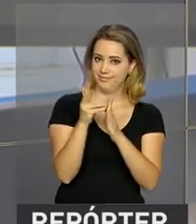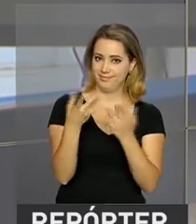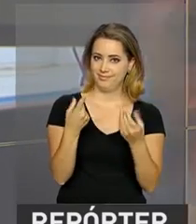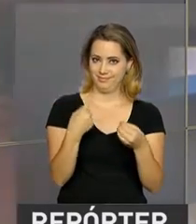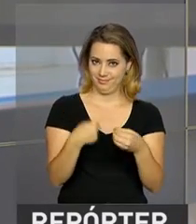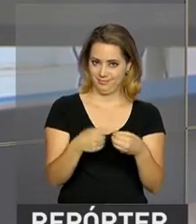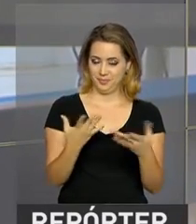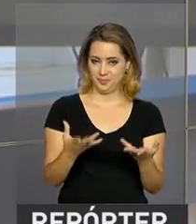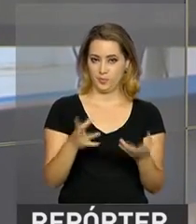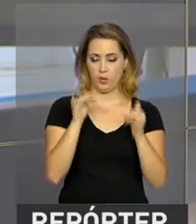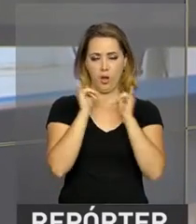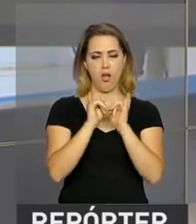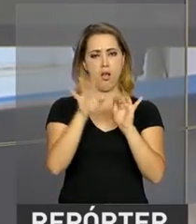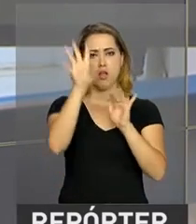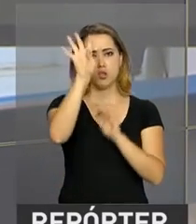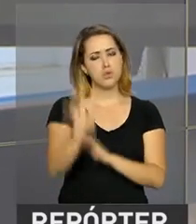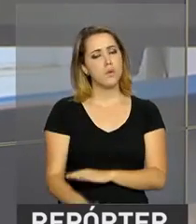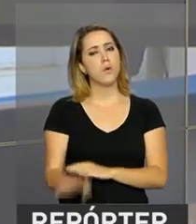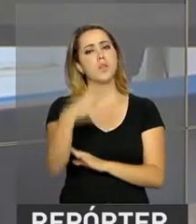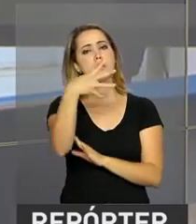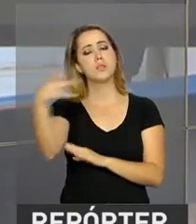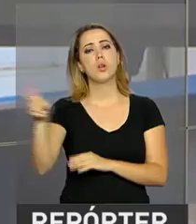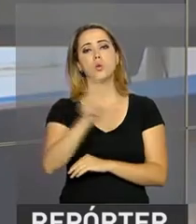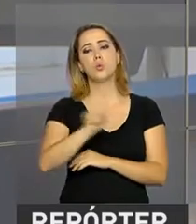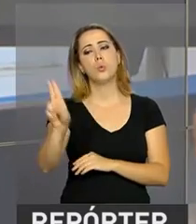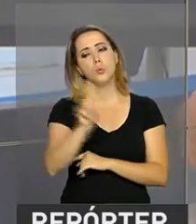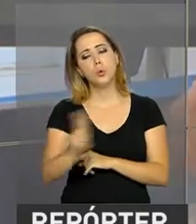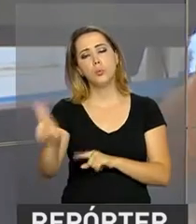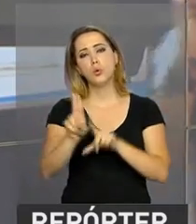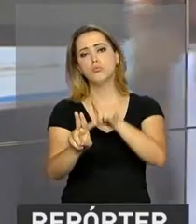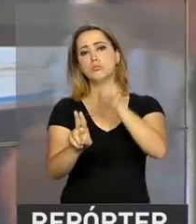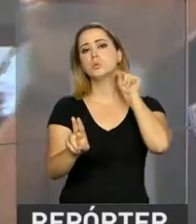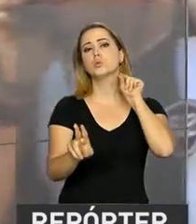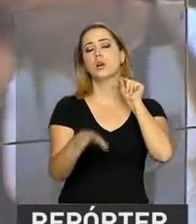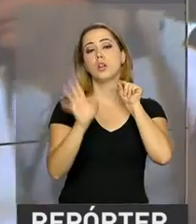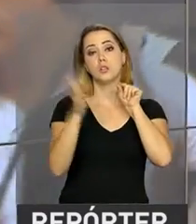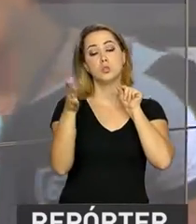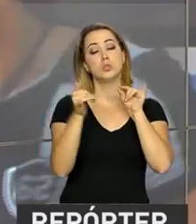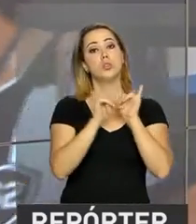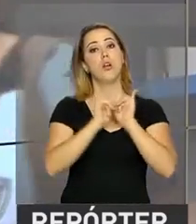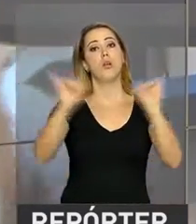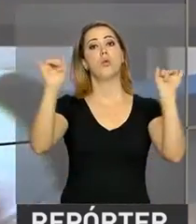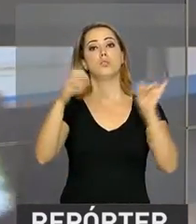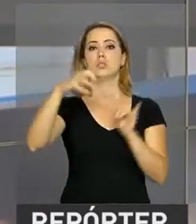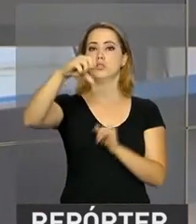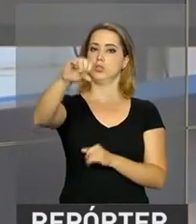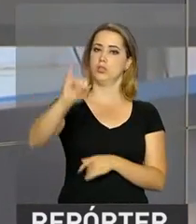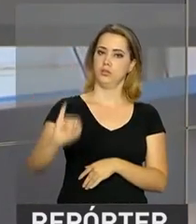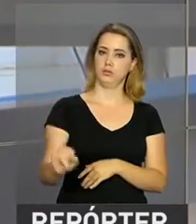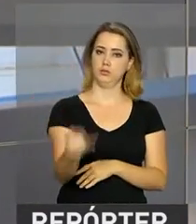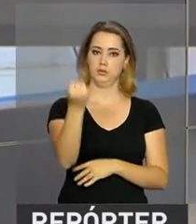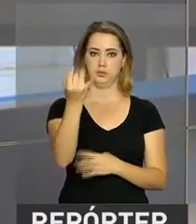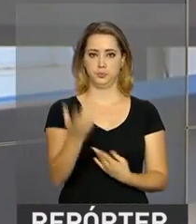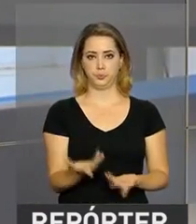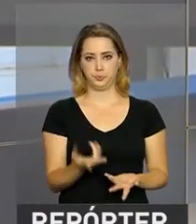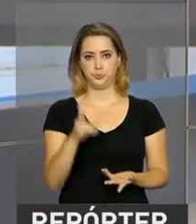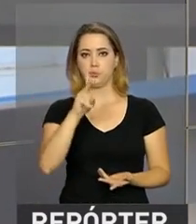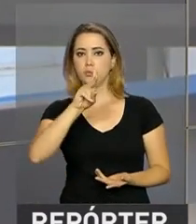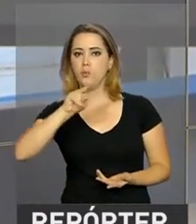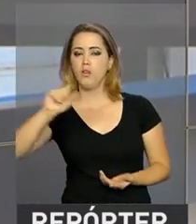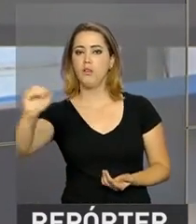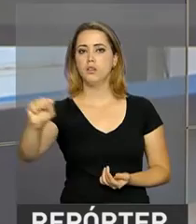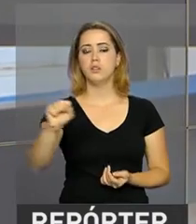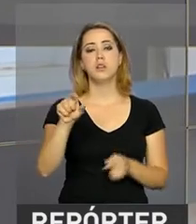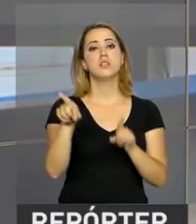a divulgação da lista com os nomes dos profissionais selecionados está prevista para dia 9 de janeiro entre as vagas